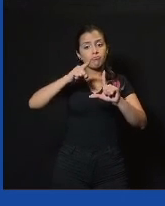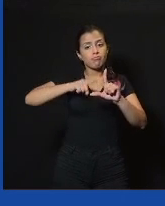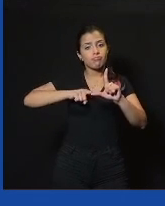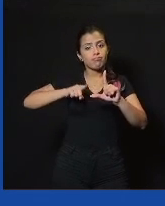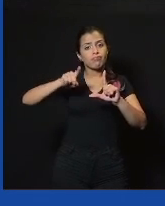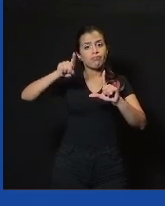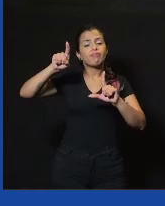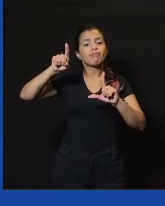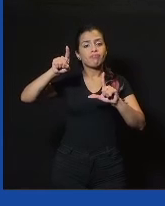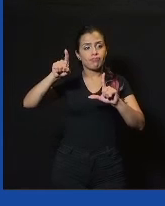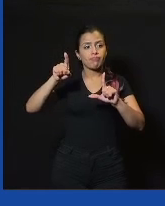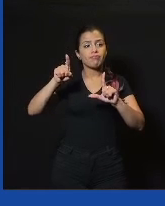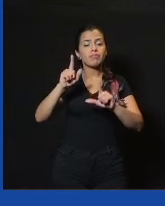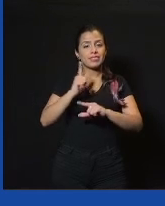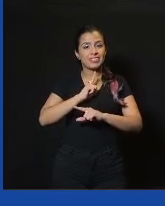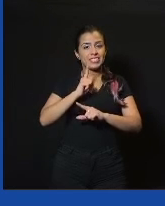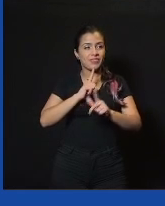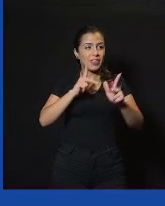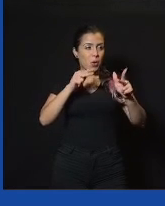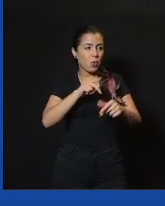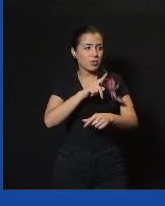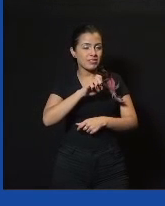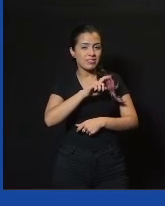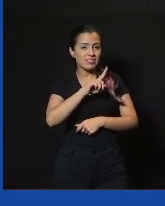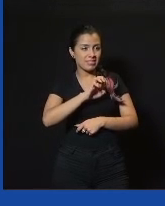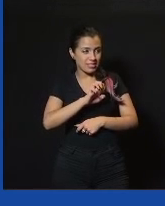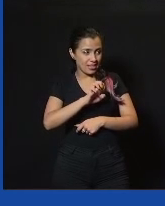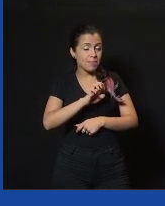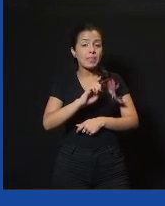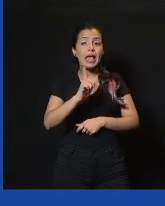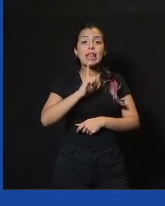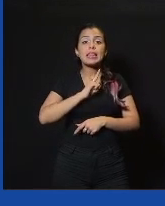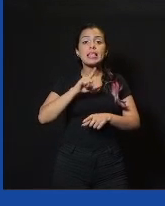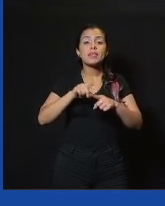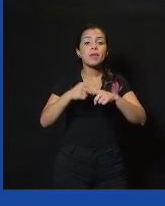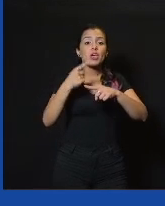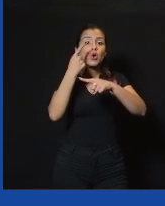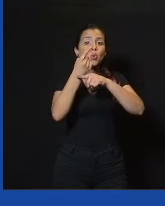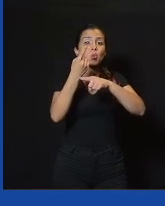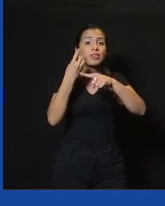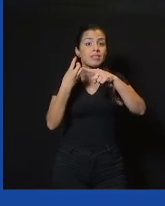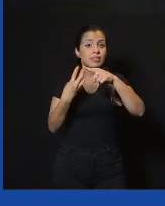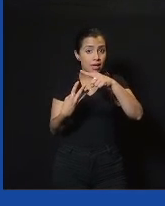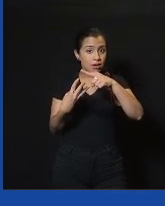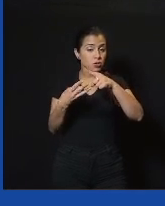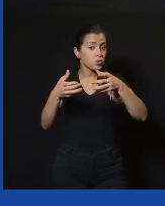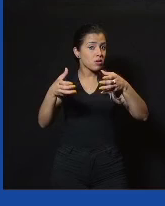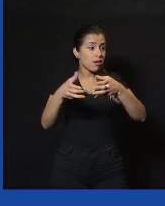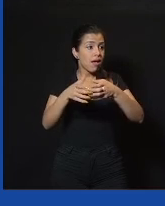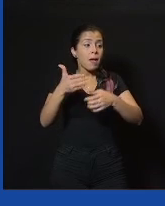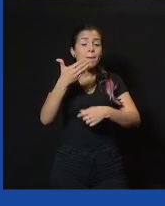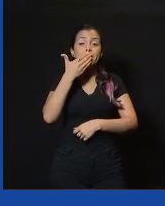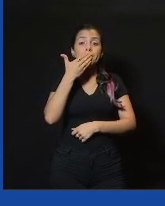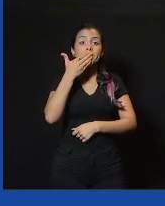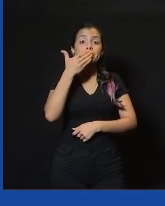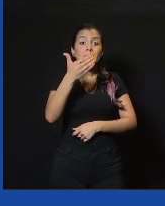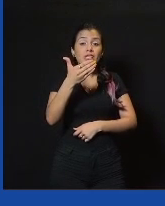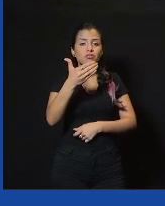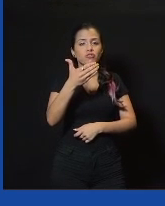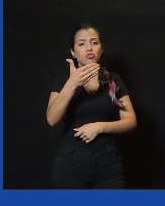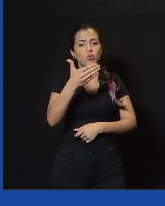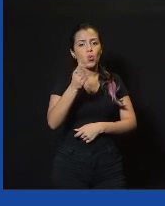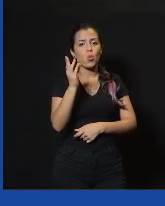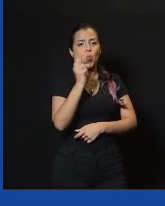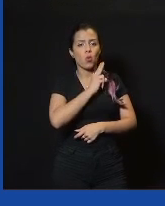lindo que o Zezé contou aqui para a gente, nós tivemos um terço da classe A e B que pediu auxílio emergencial